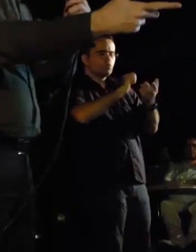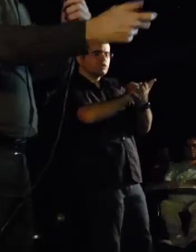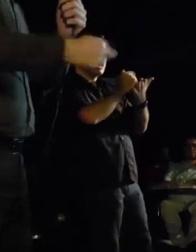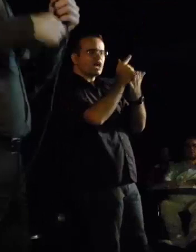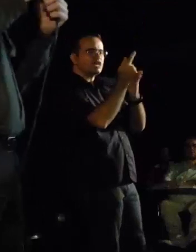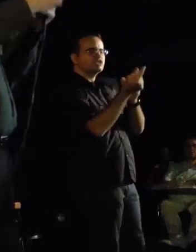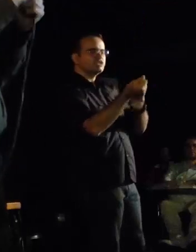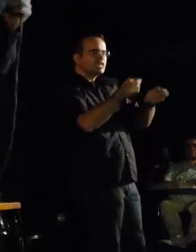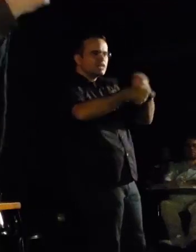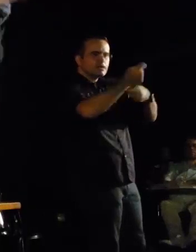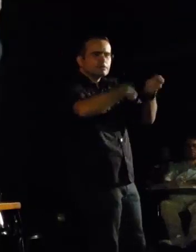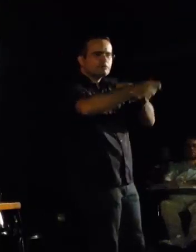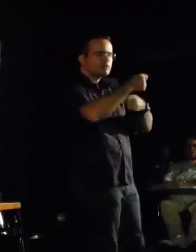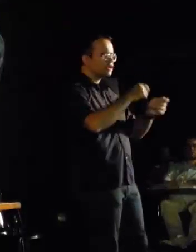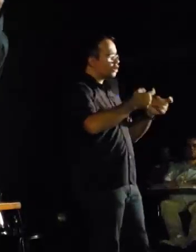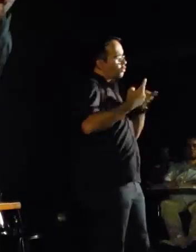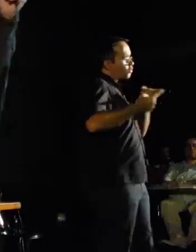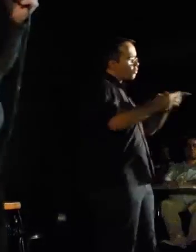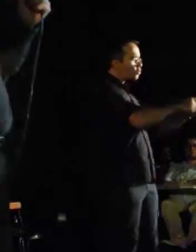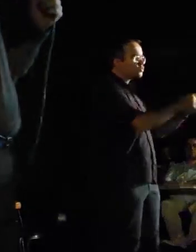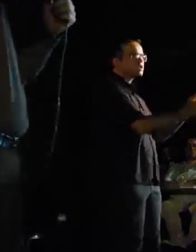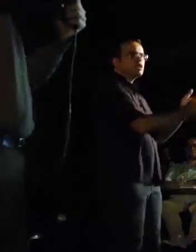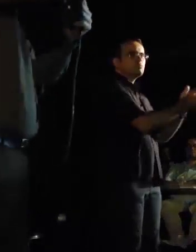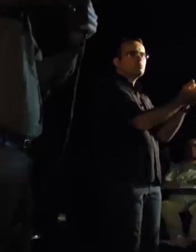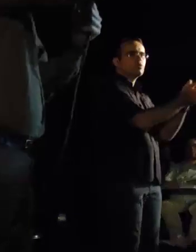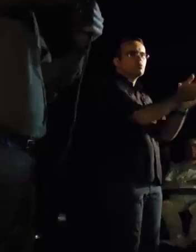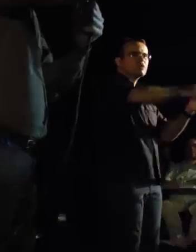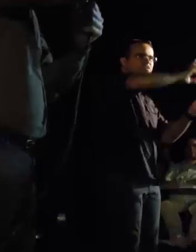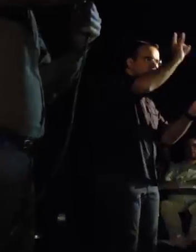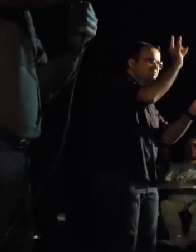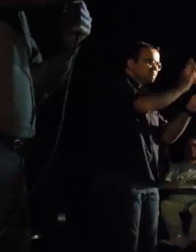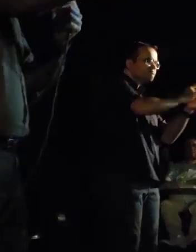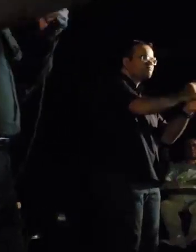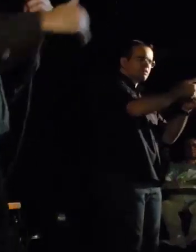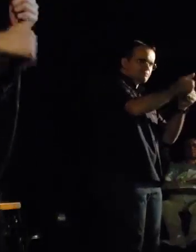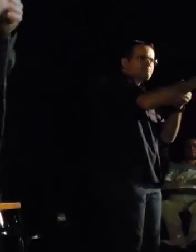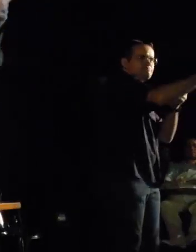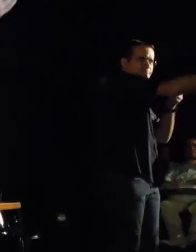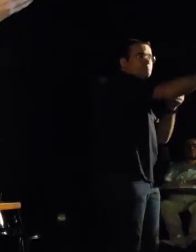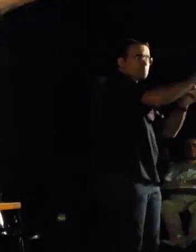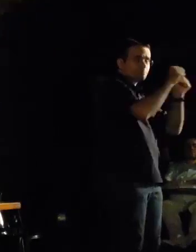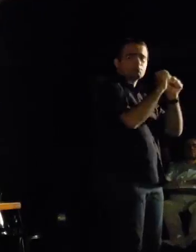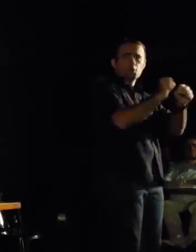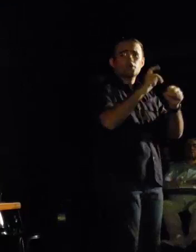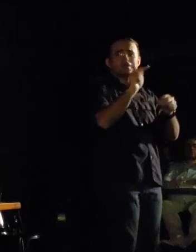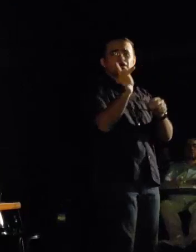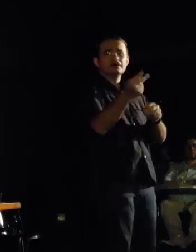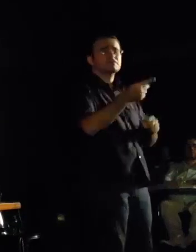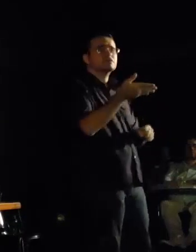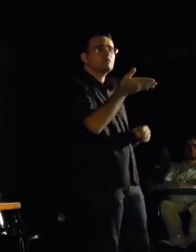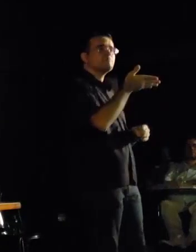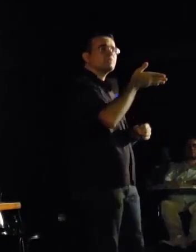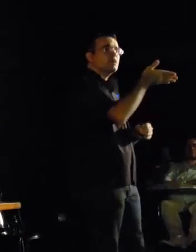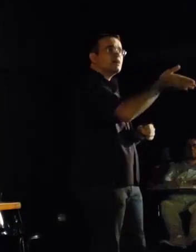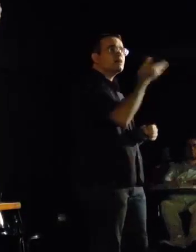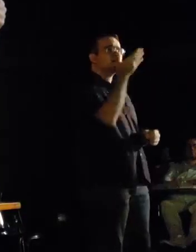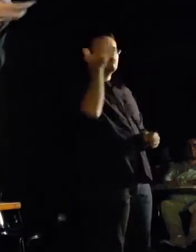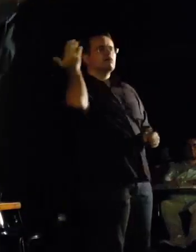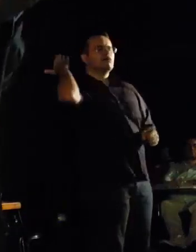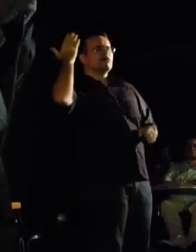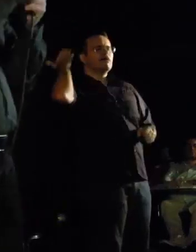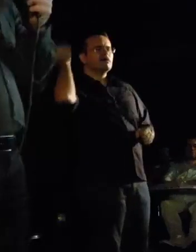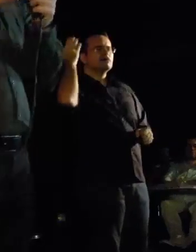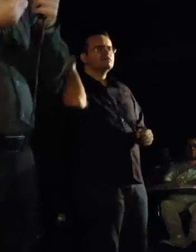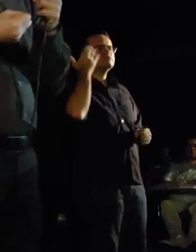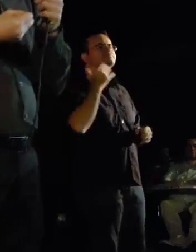impõe, contra a pobreza que aparece como o verdadeiro horizonte, certo? Ela foi recuperada